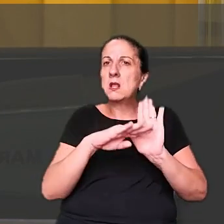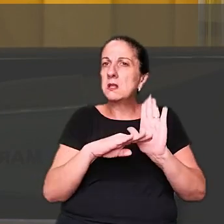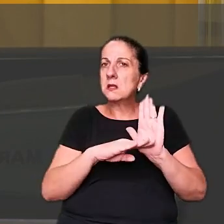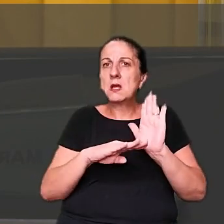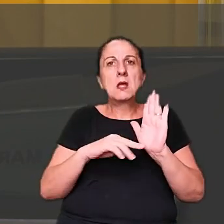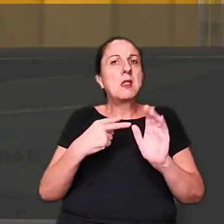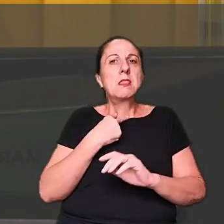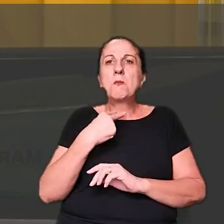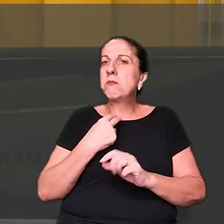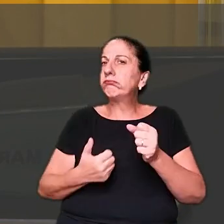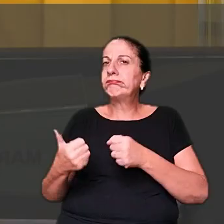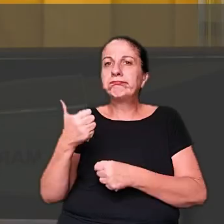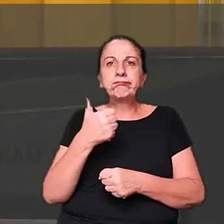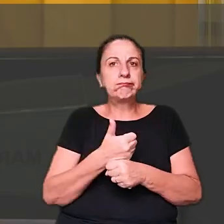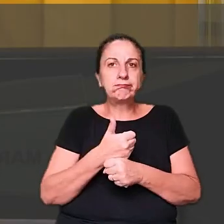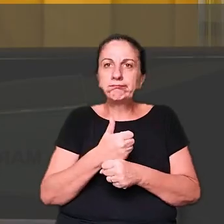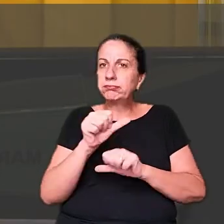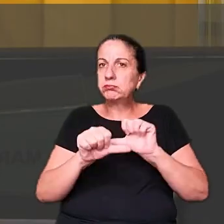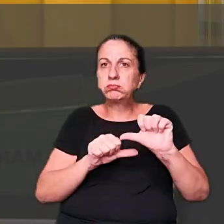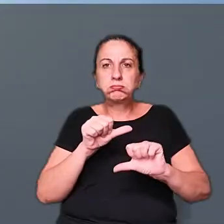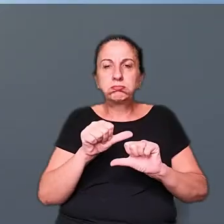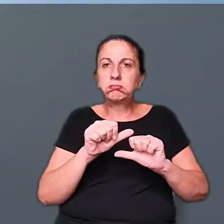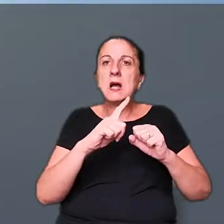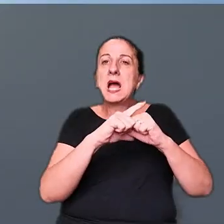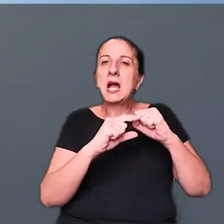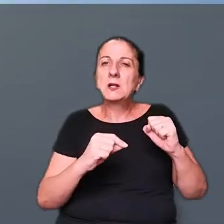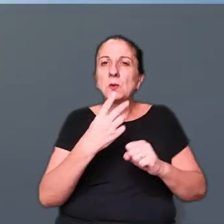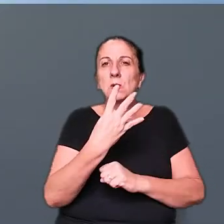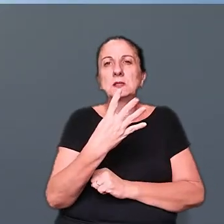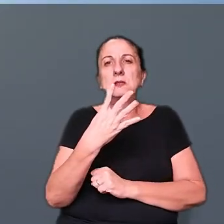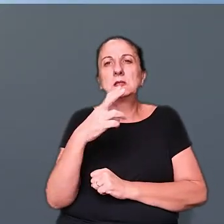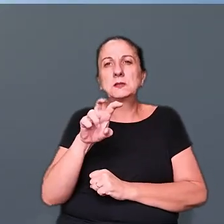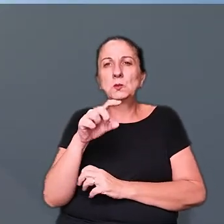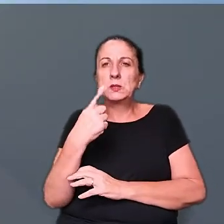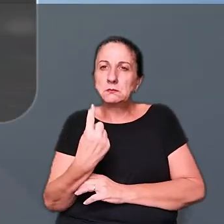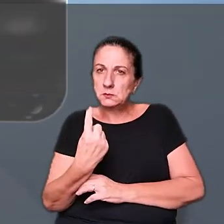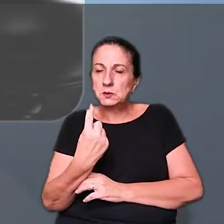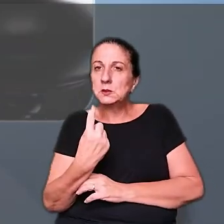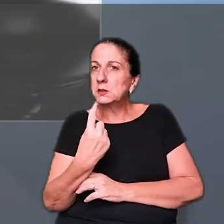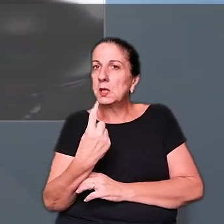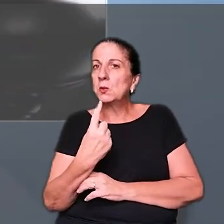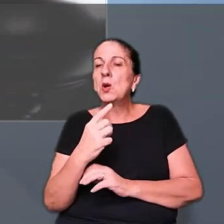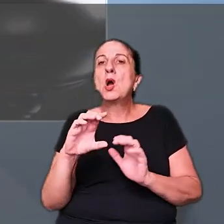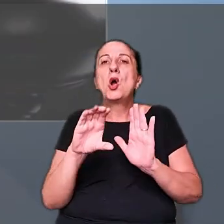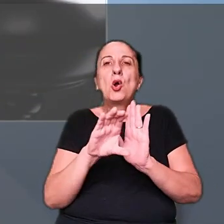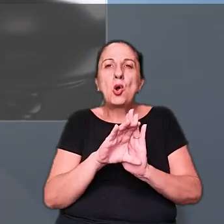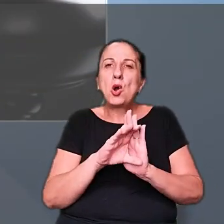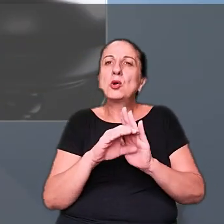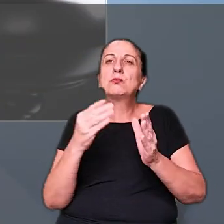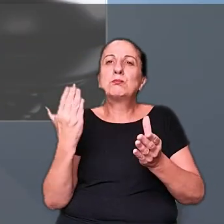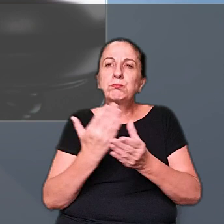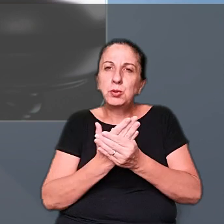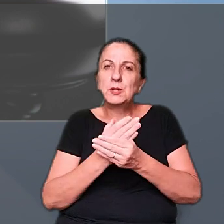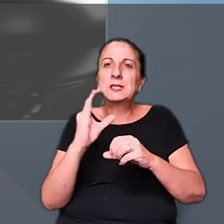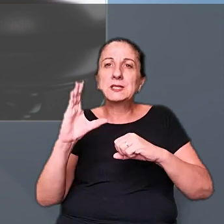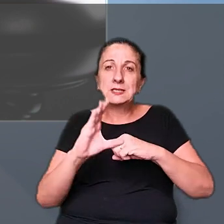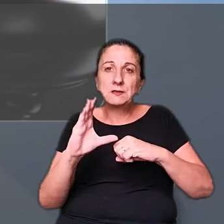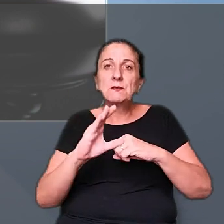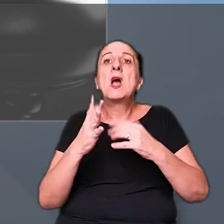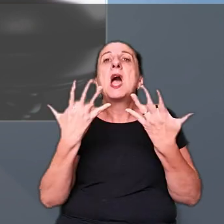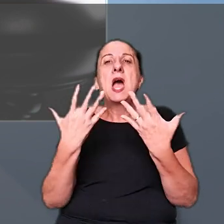testemunhas listadas não podem ser trocadas. Entretanto, o artigo 451 do Código de Processo